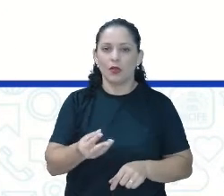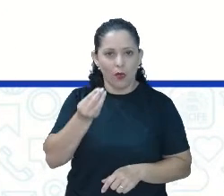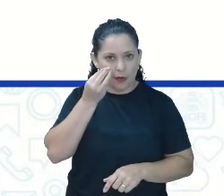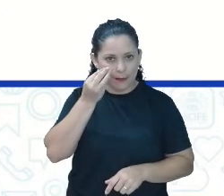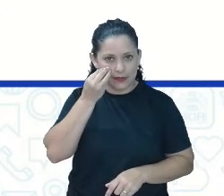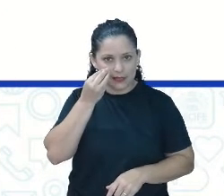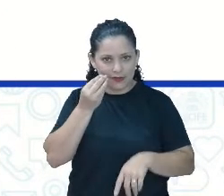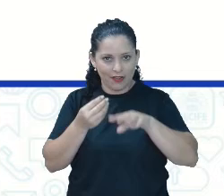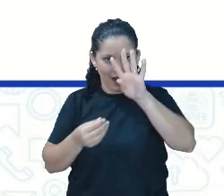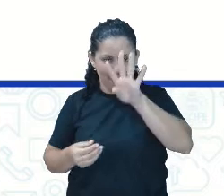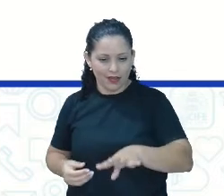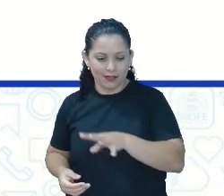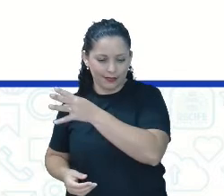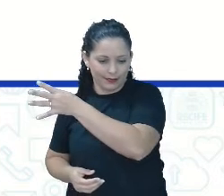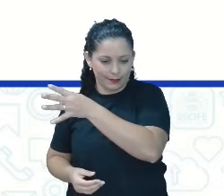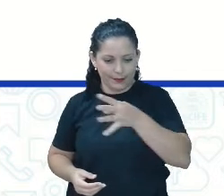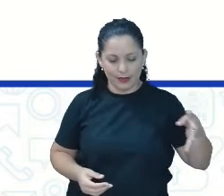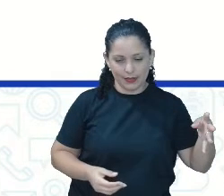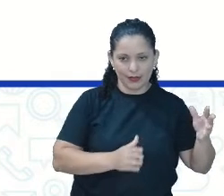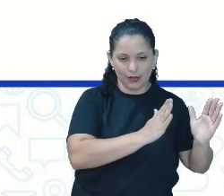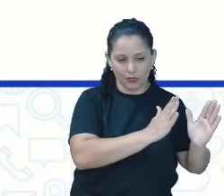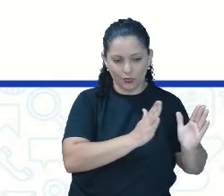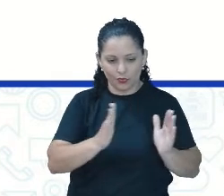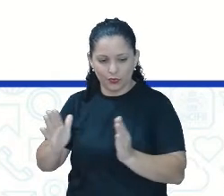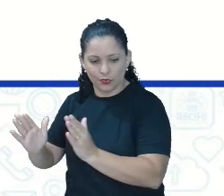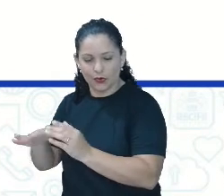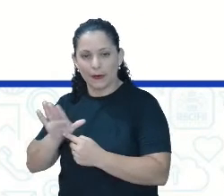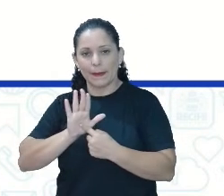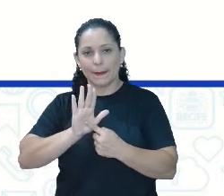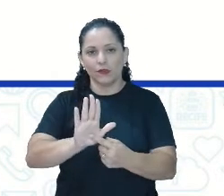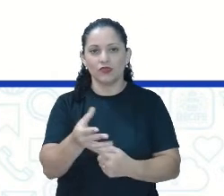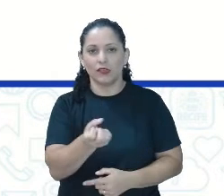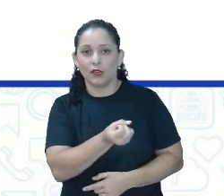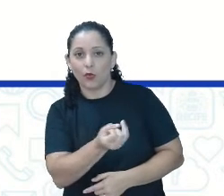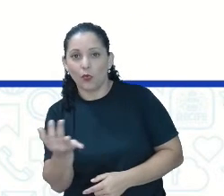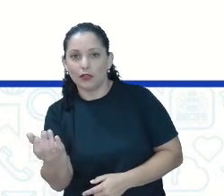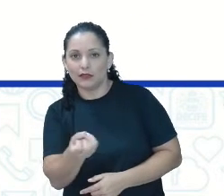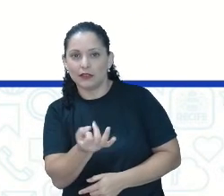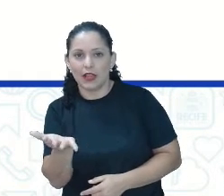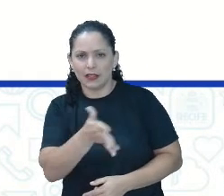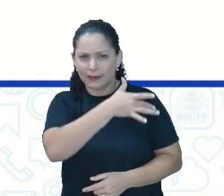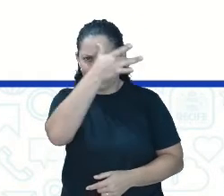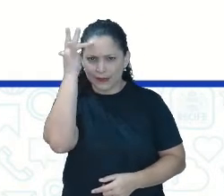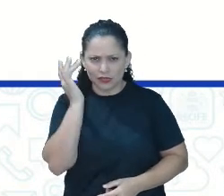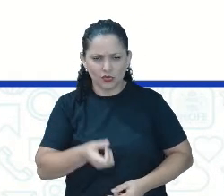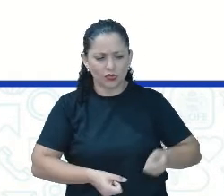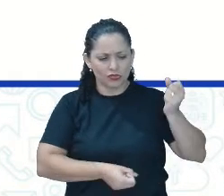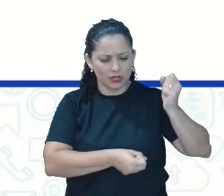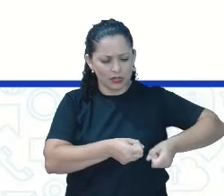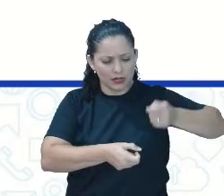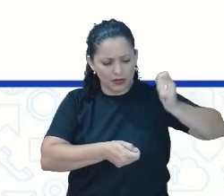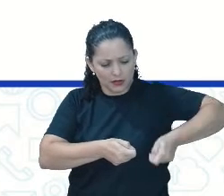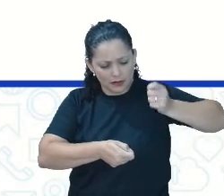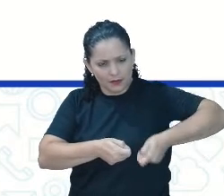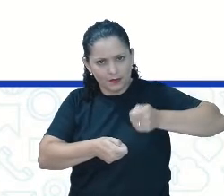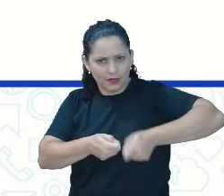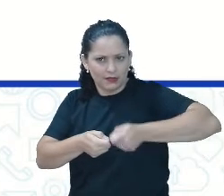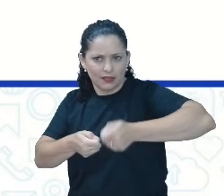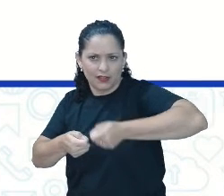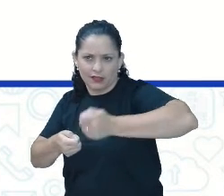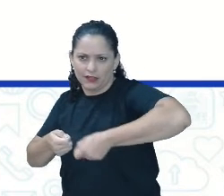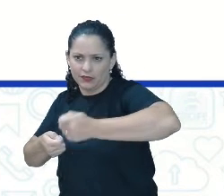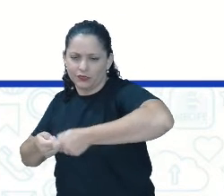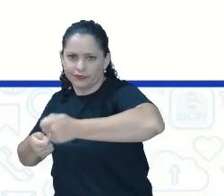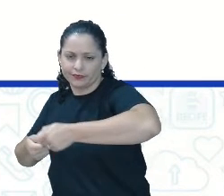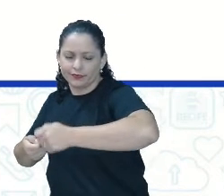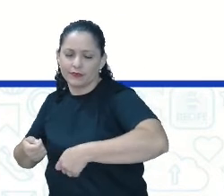tabela abaixo que relaciona o número de pedreiros e o tempo necessário para construir um muro. Então eu tenho a